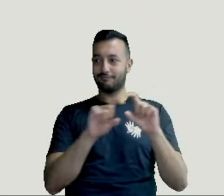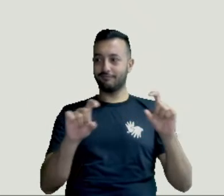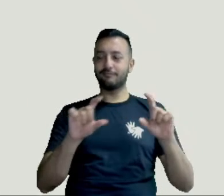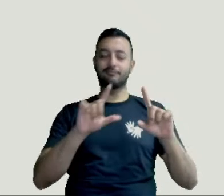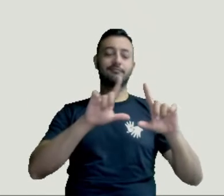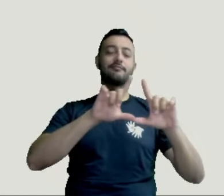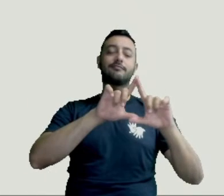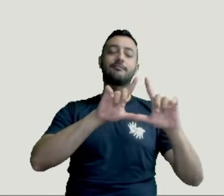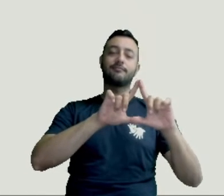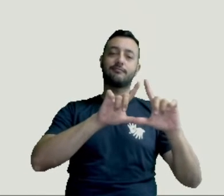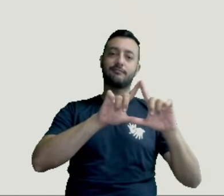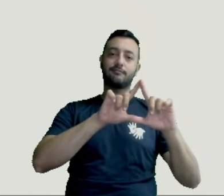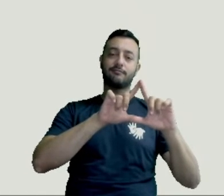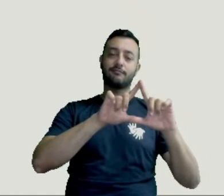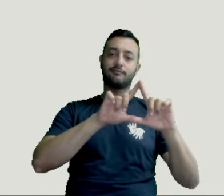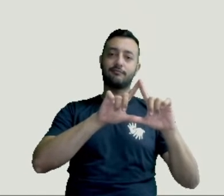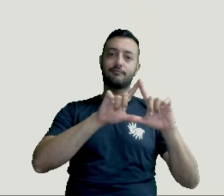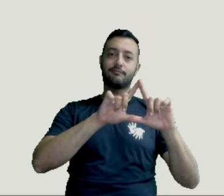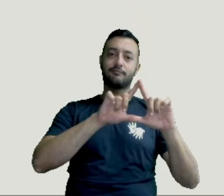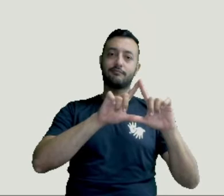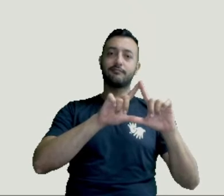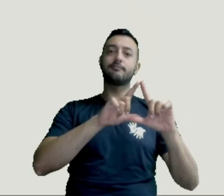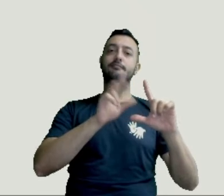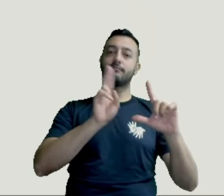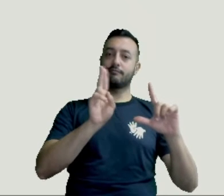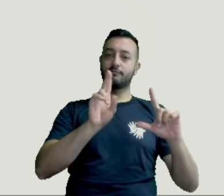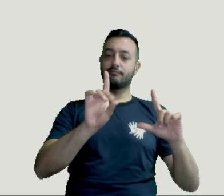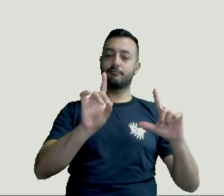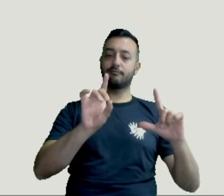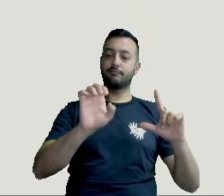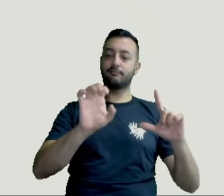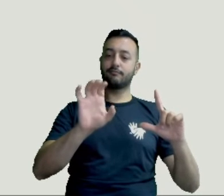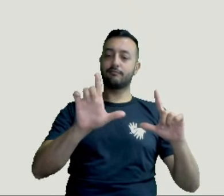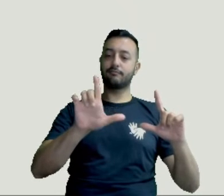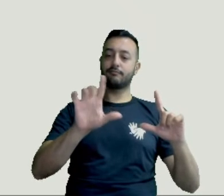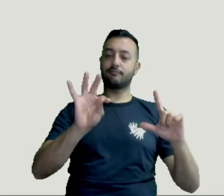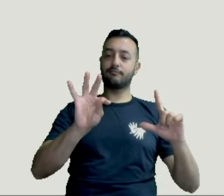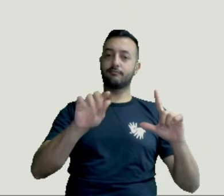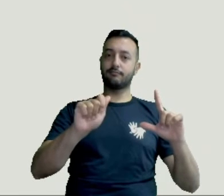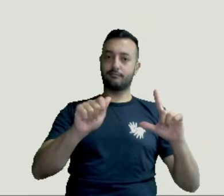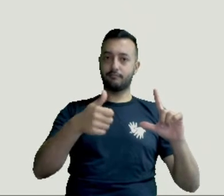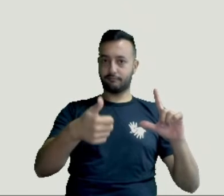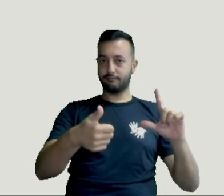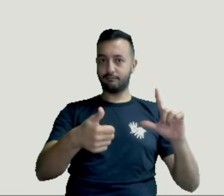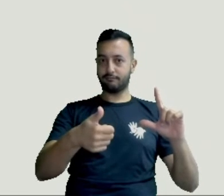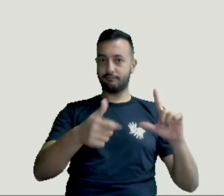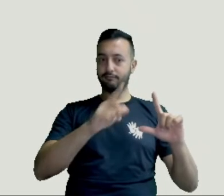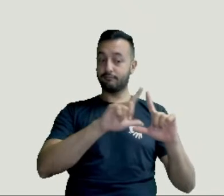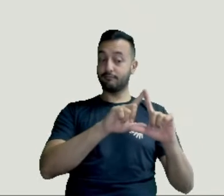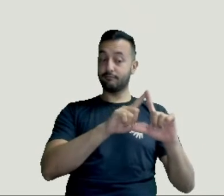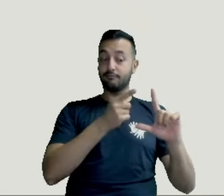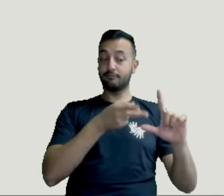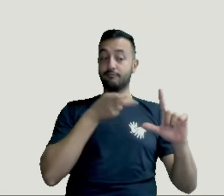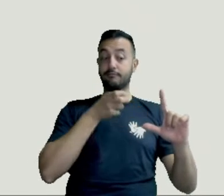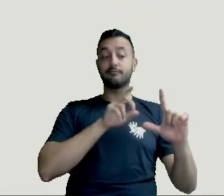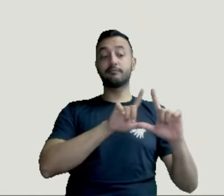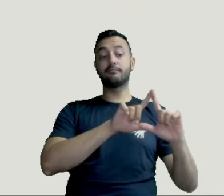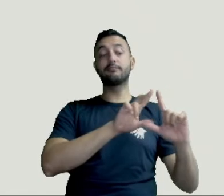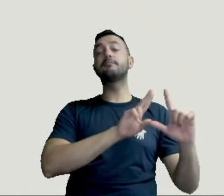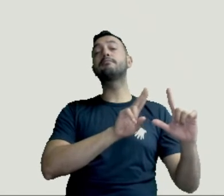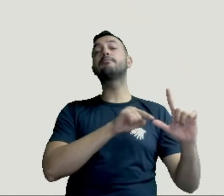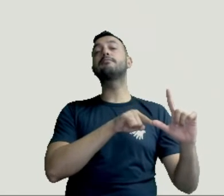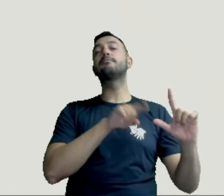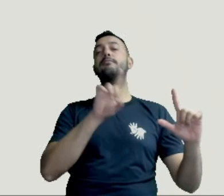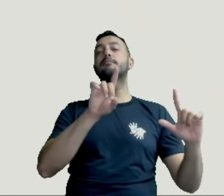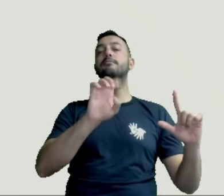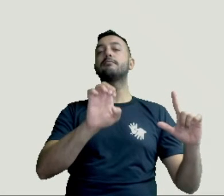esse triângulo aí que aparece, a gente chama de delta. Bom, apareceu o triângulo aí na parte